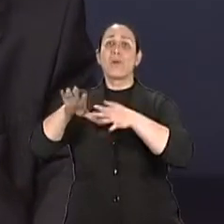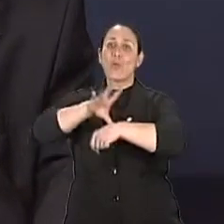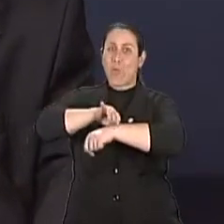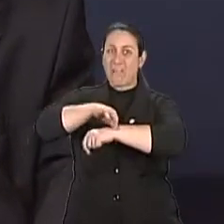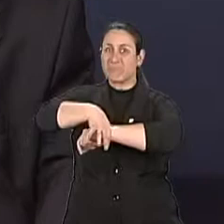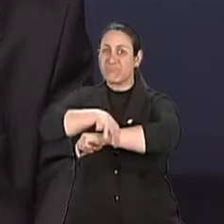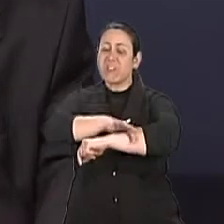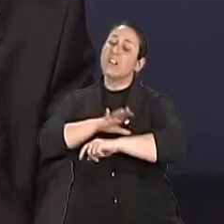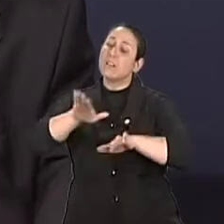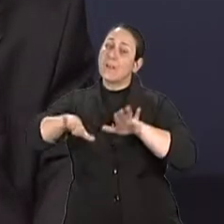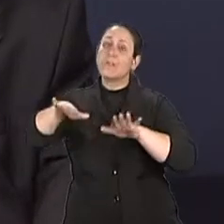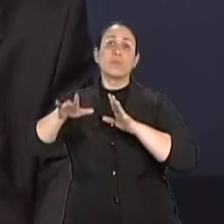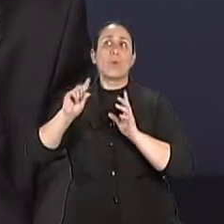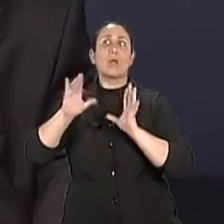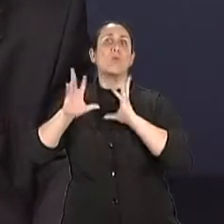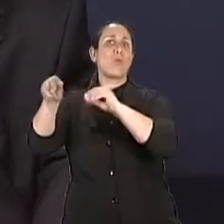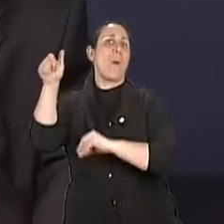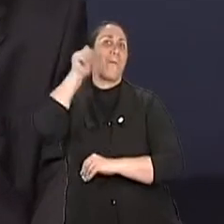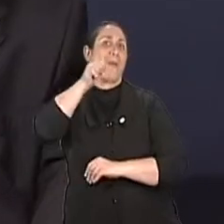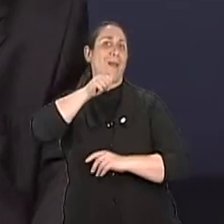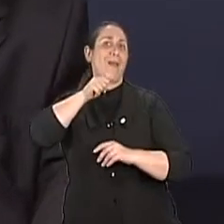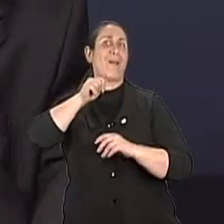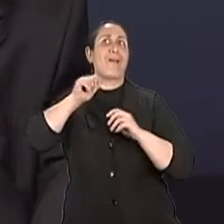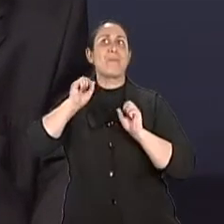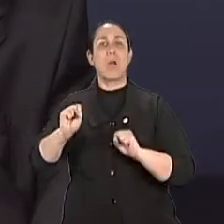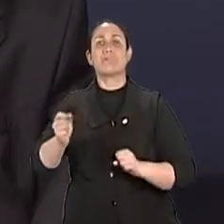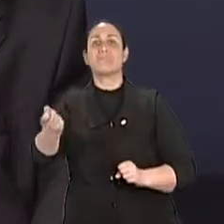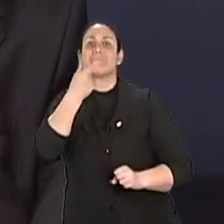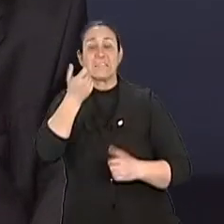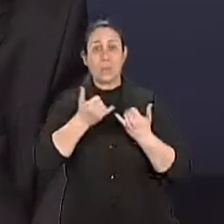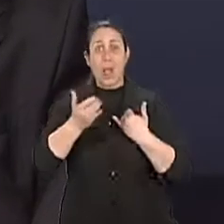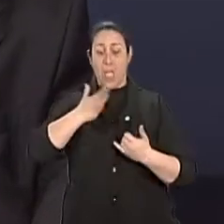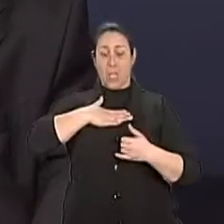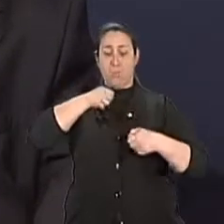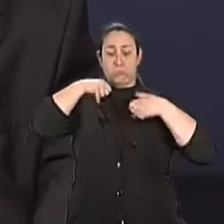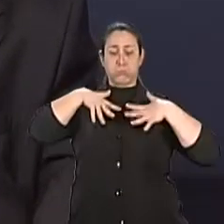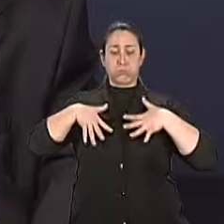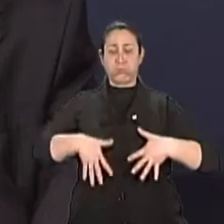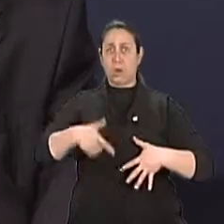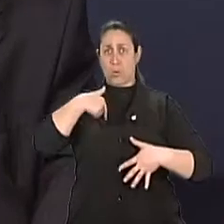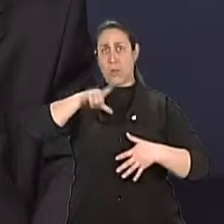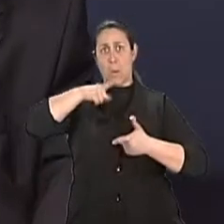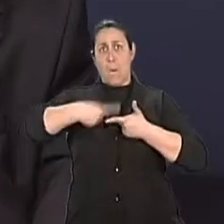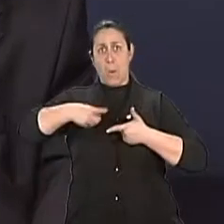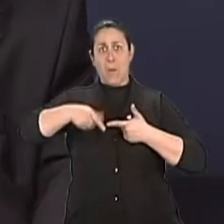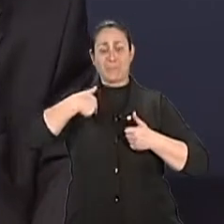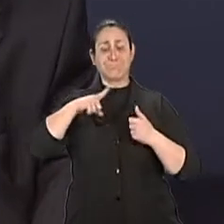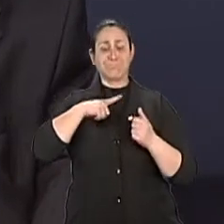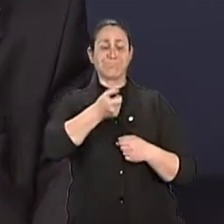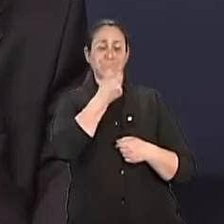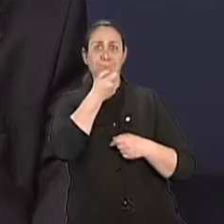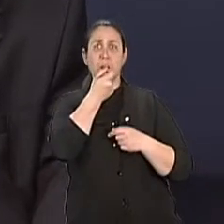aí nem todas as mulheres precisam ou podem receber reposição hormonal. Uhum. Mas a menopausa é um